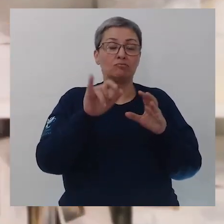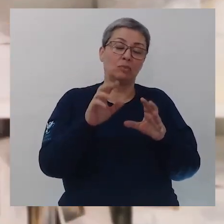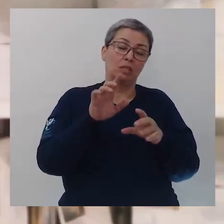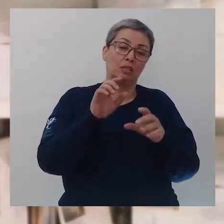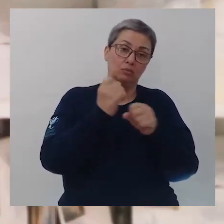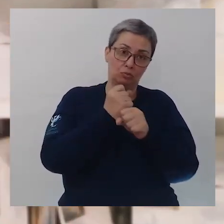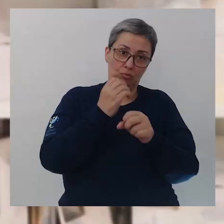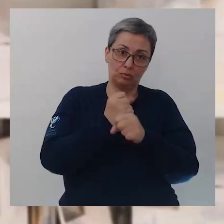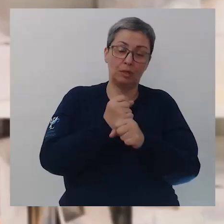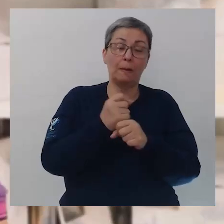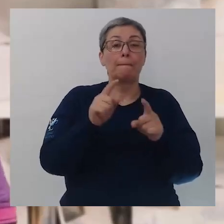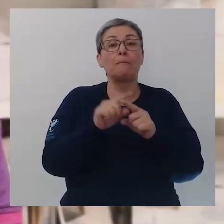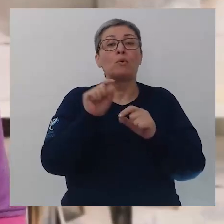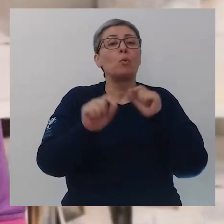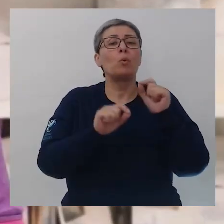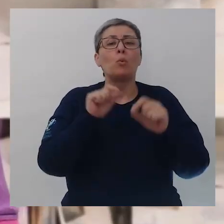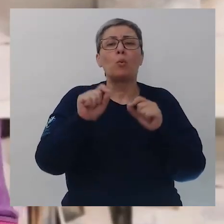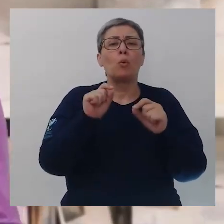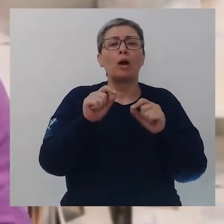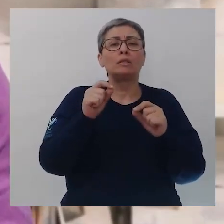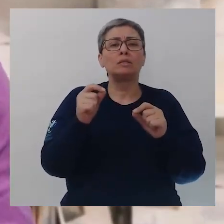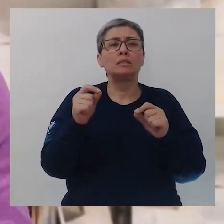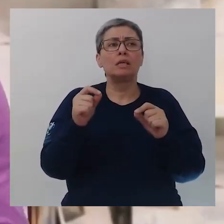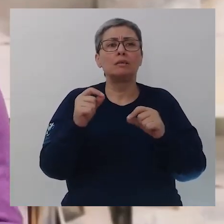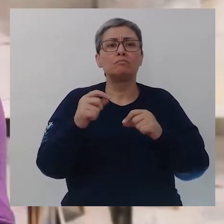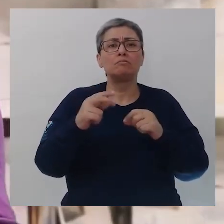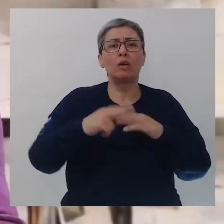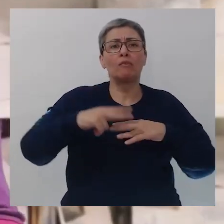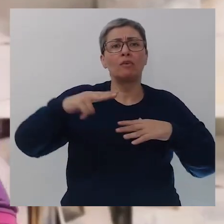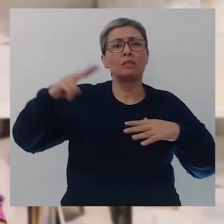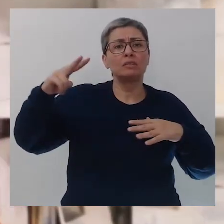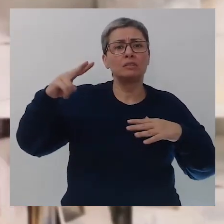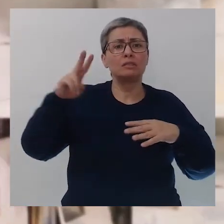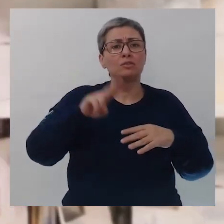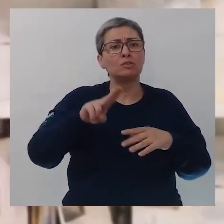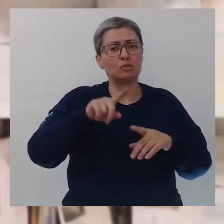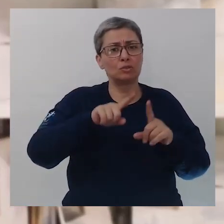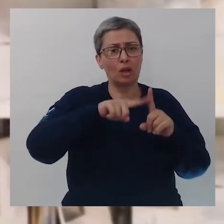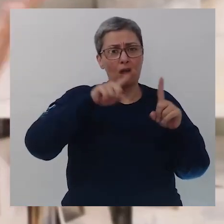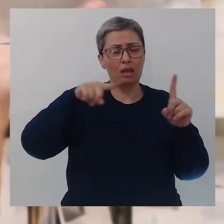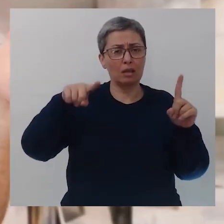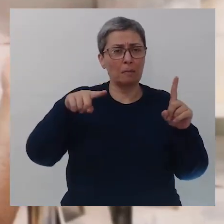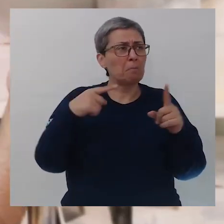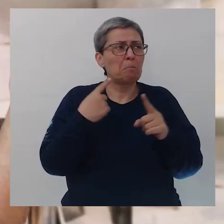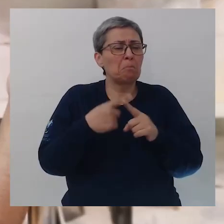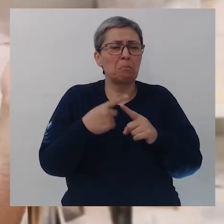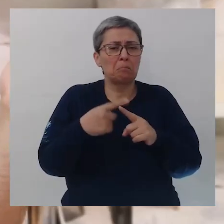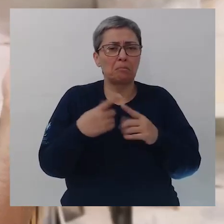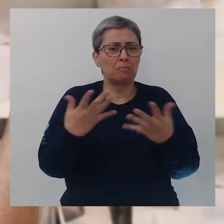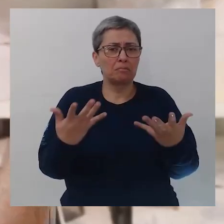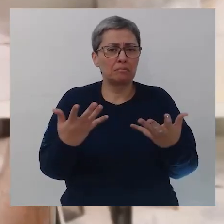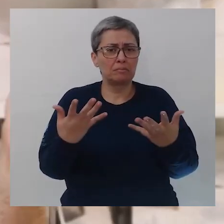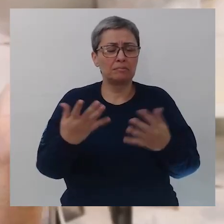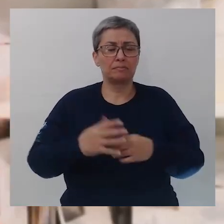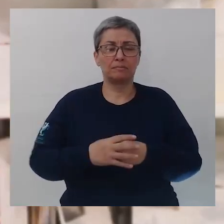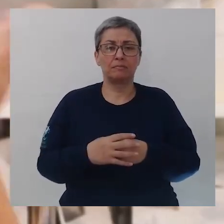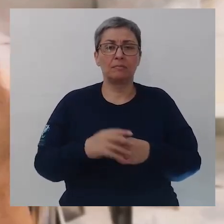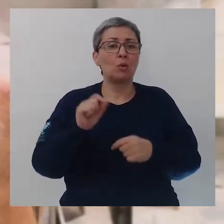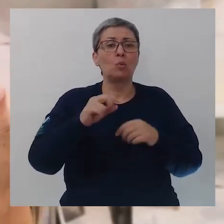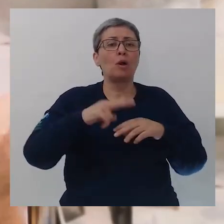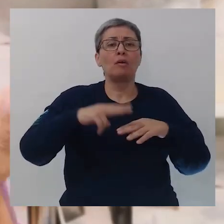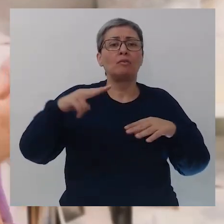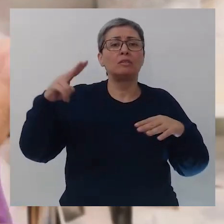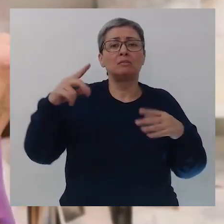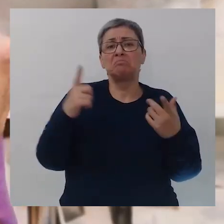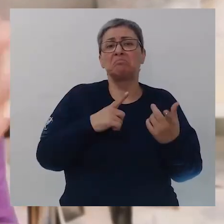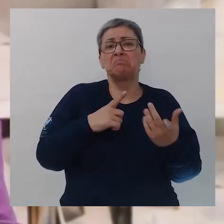ok? Quais são as vantagens de usar um gráfico? Para quê? Né? Que vantagem